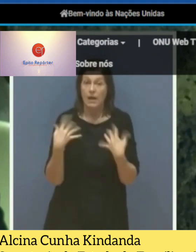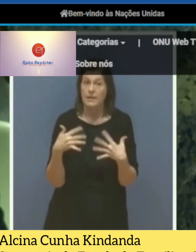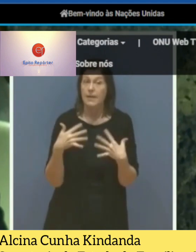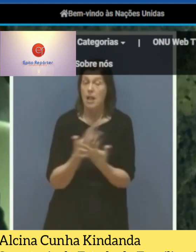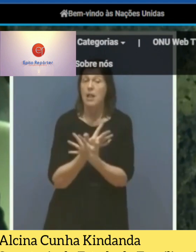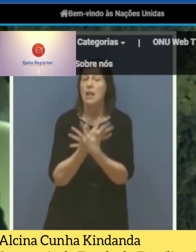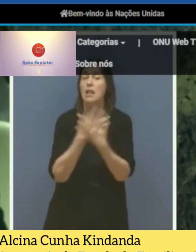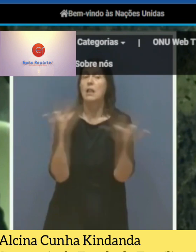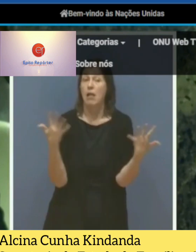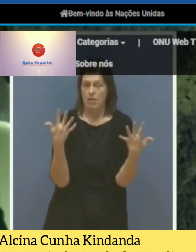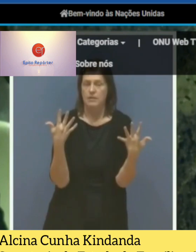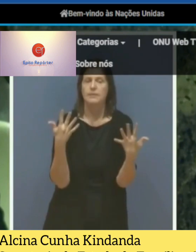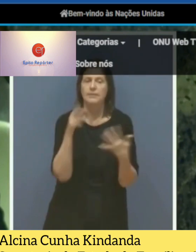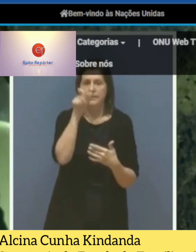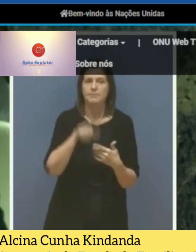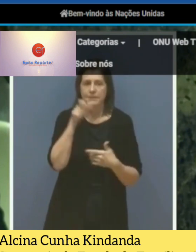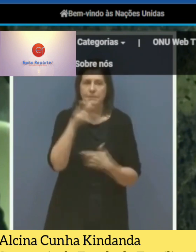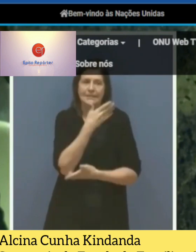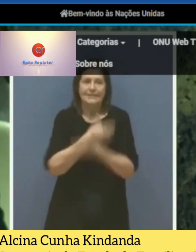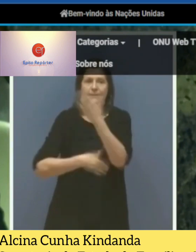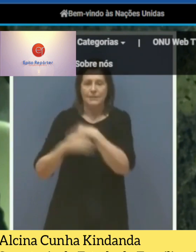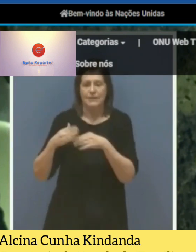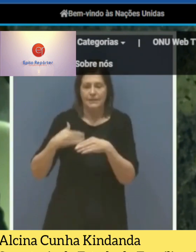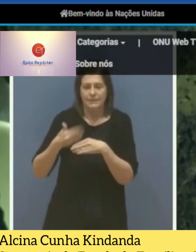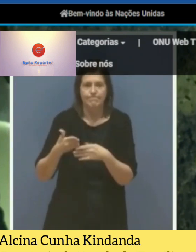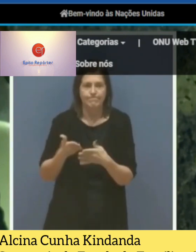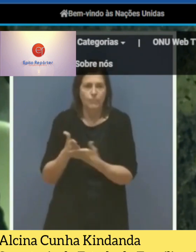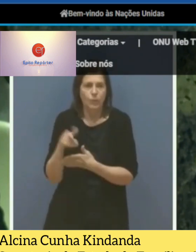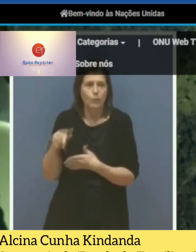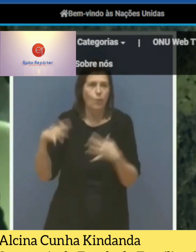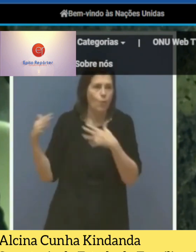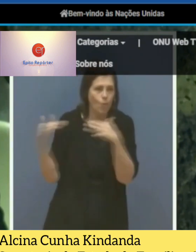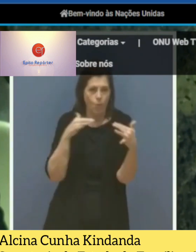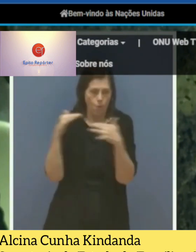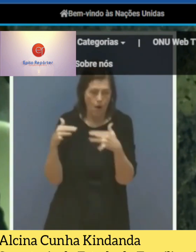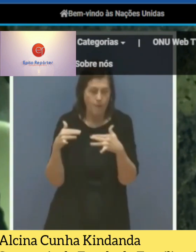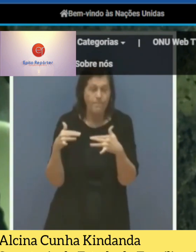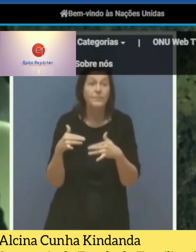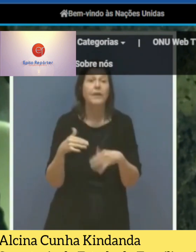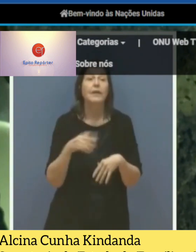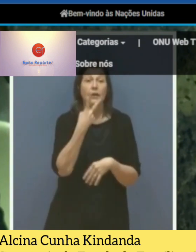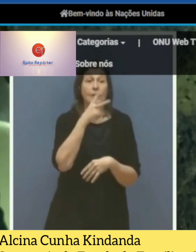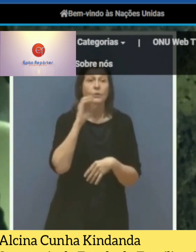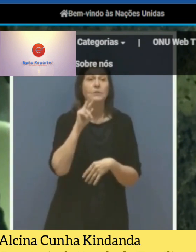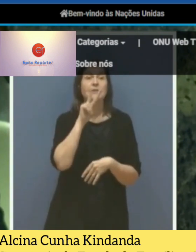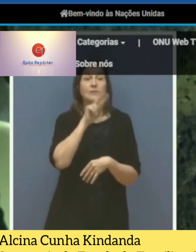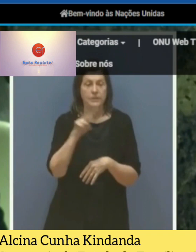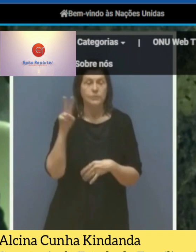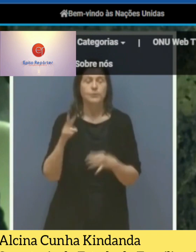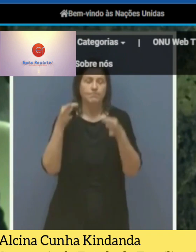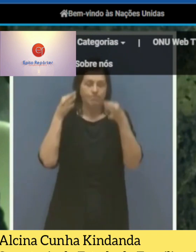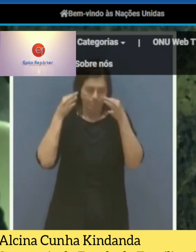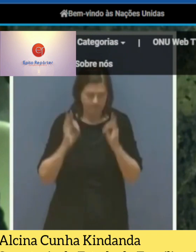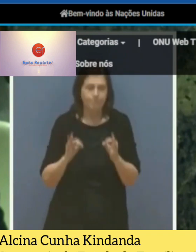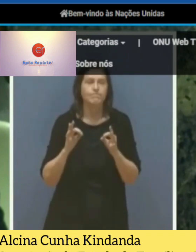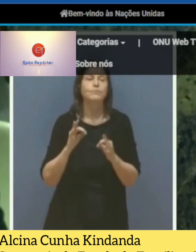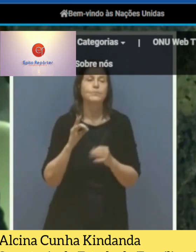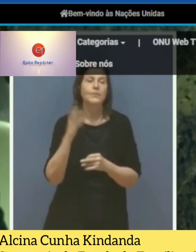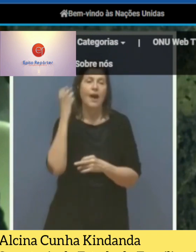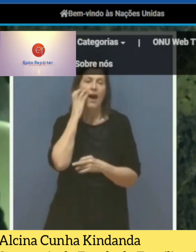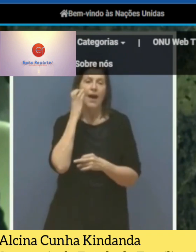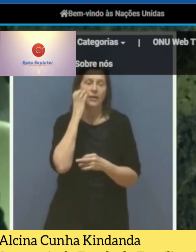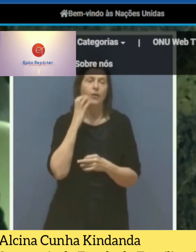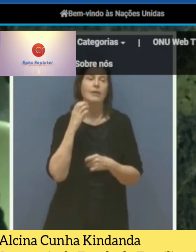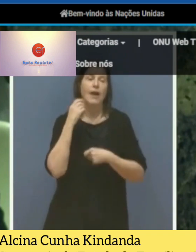alcance da Paz efetiva no dia 4 de abril em 2022 Angola do nosso num país de vocação de paz e estabilidade